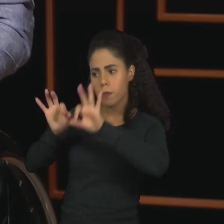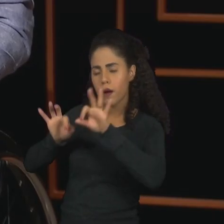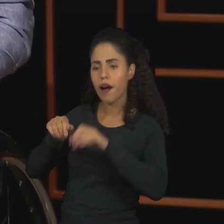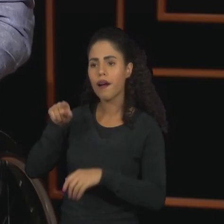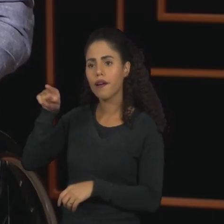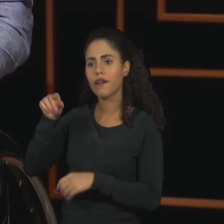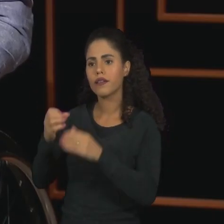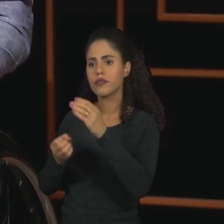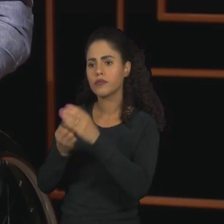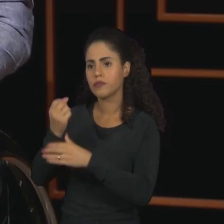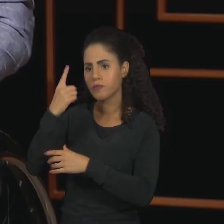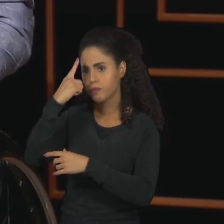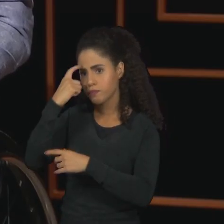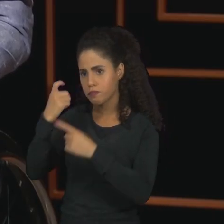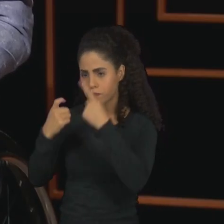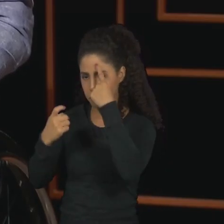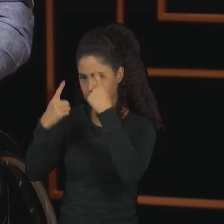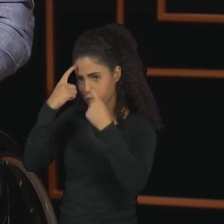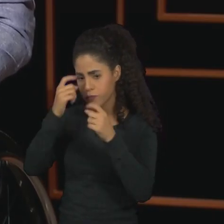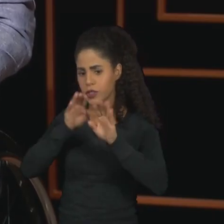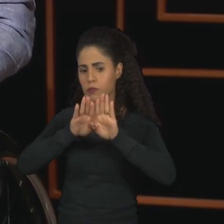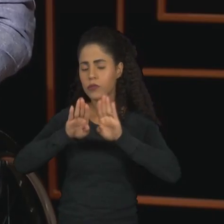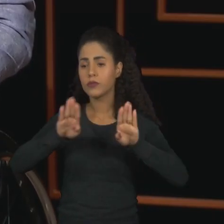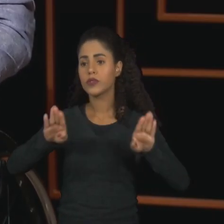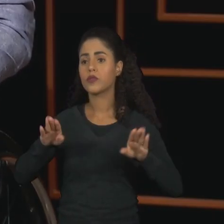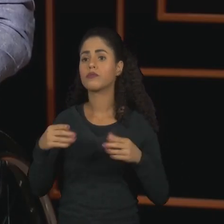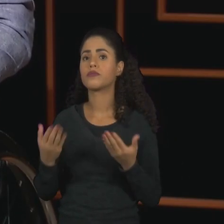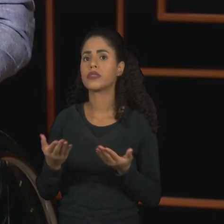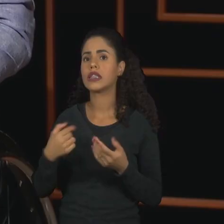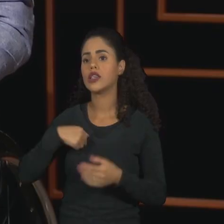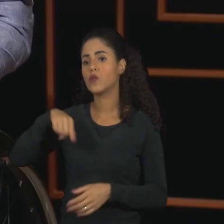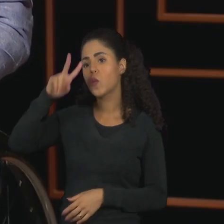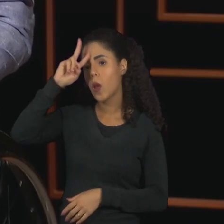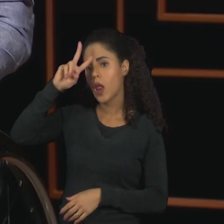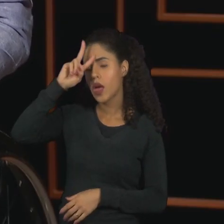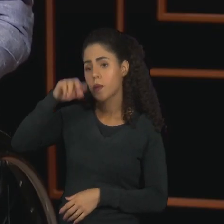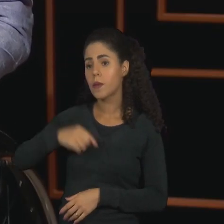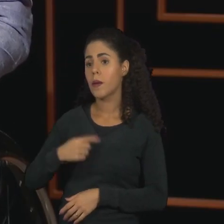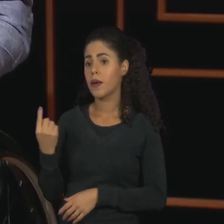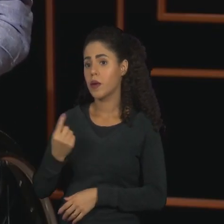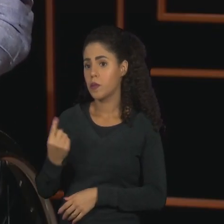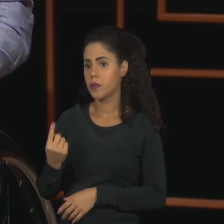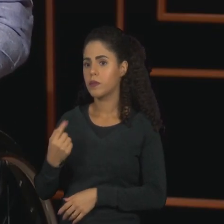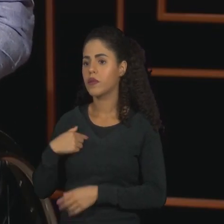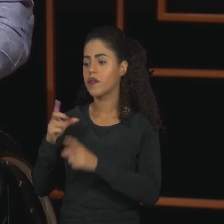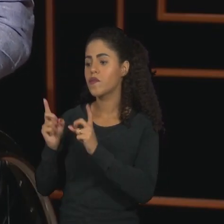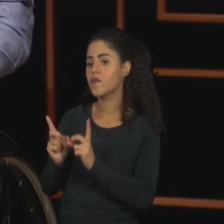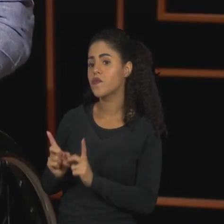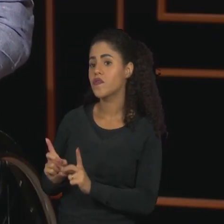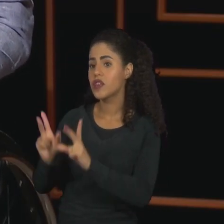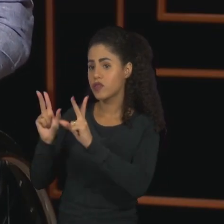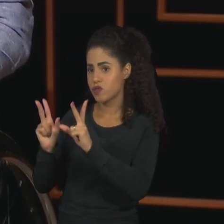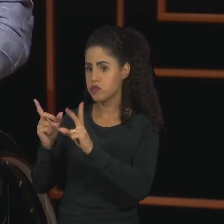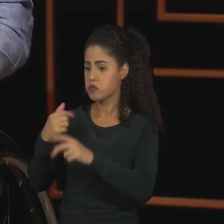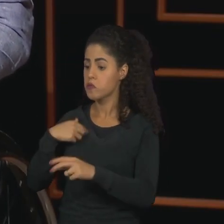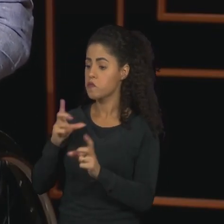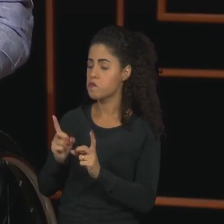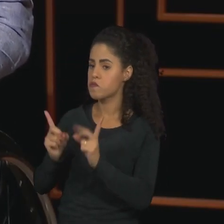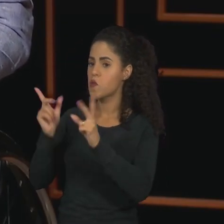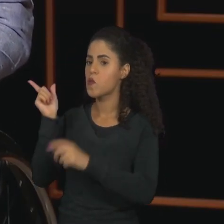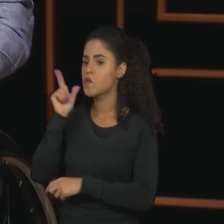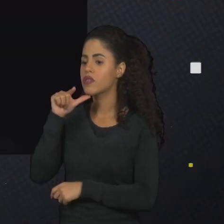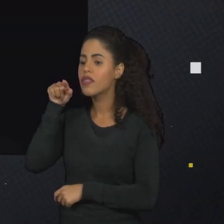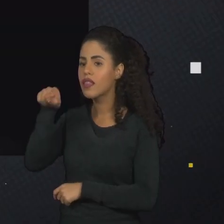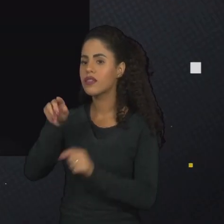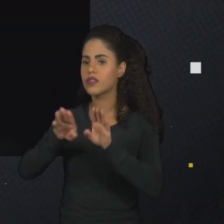a apresentação da exposição, e eu lembro que a primeira obra que eu vendi nessa